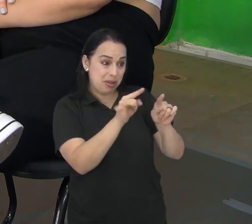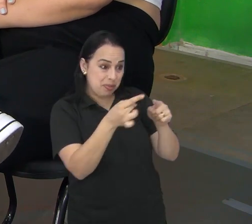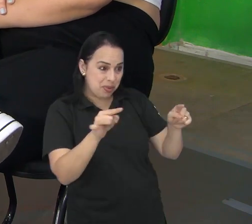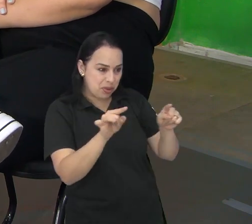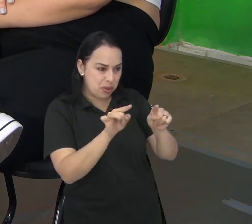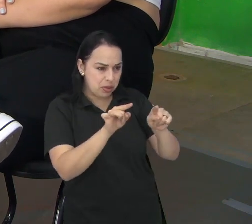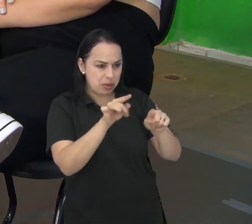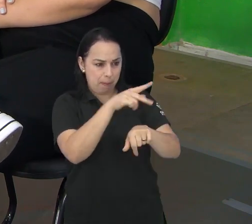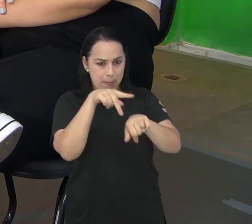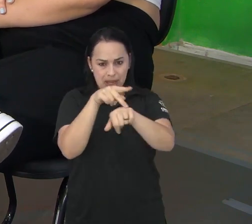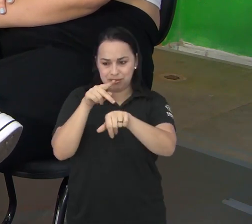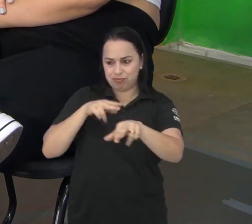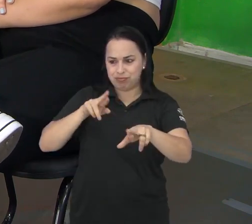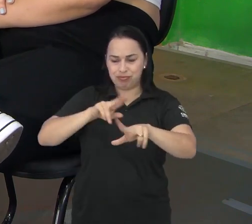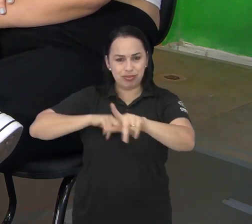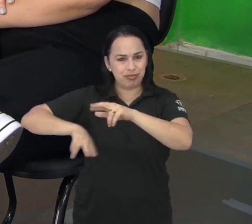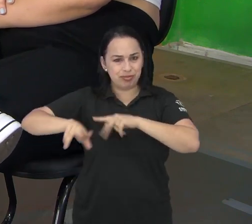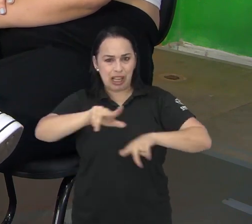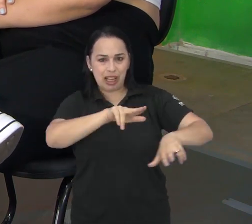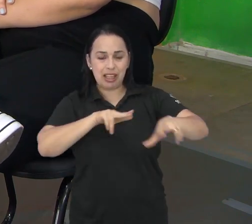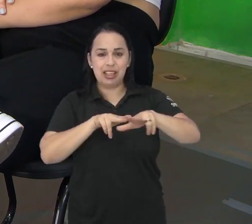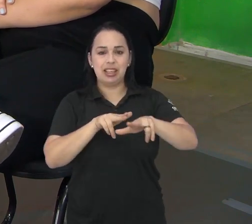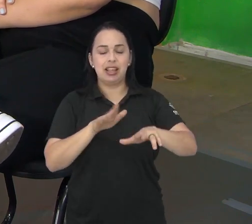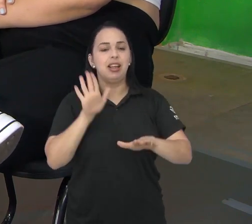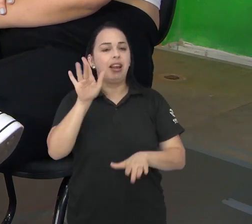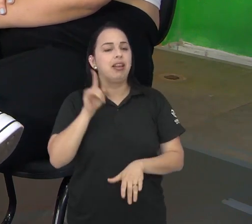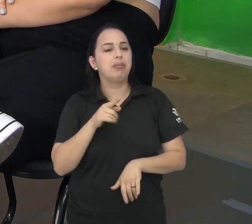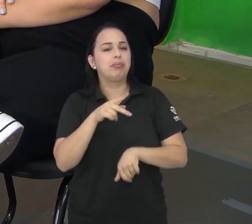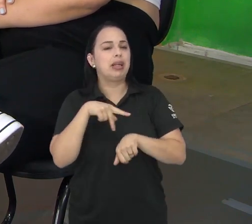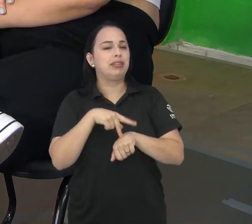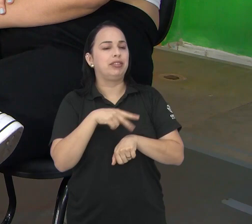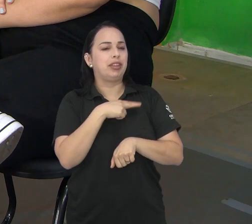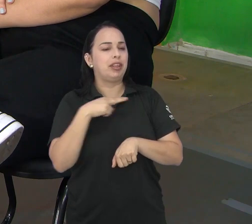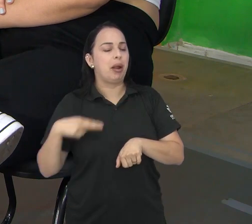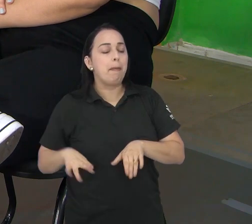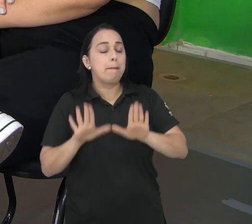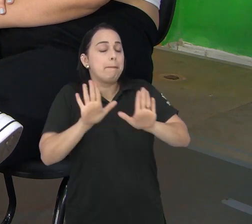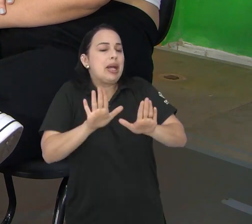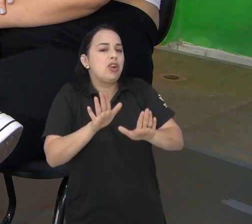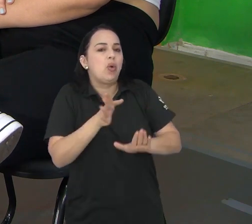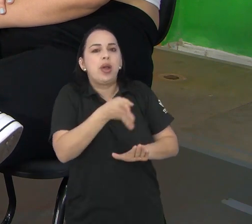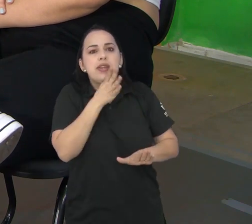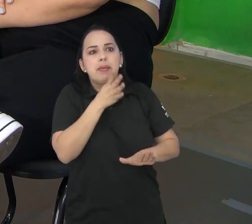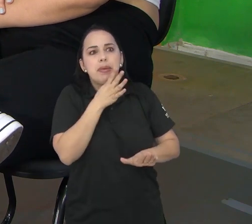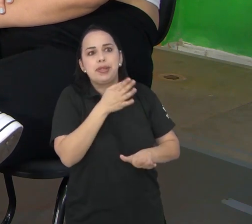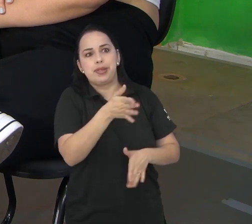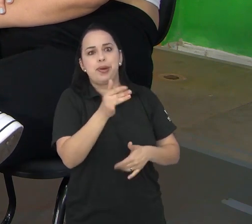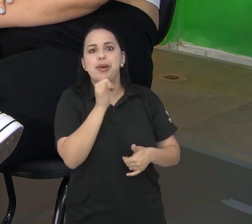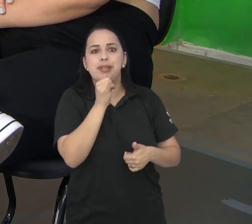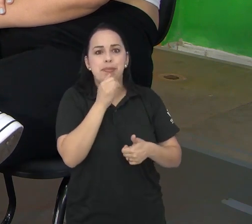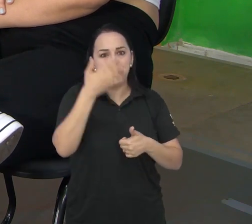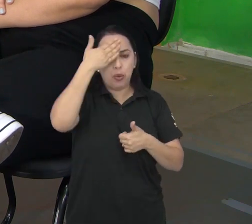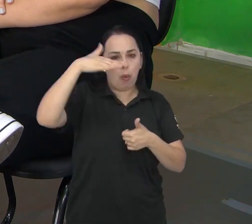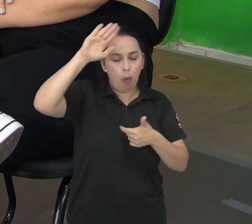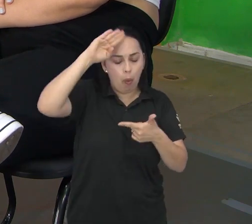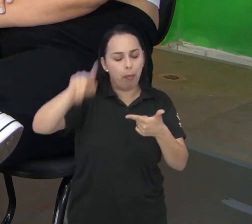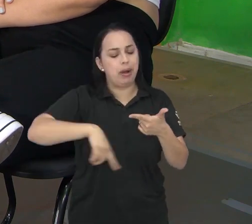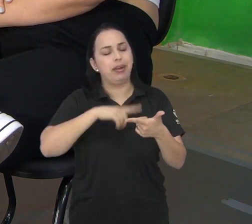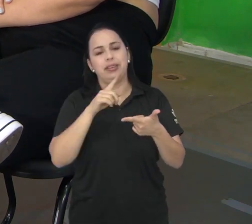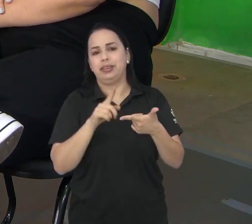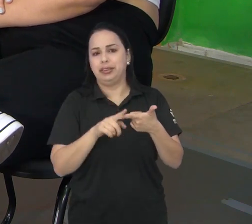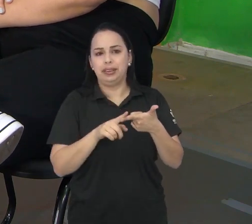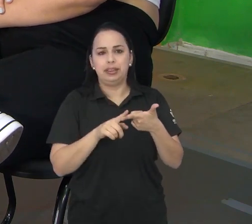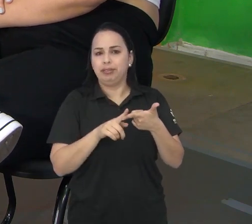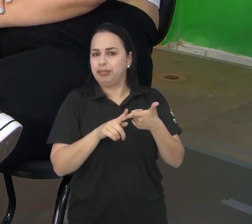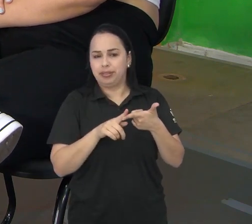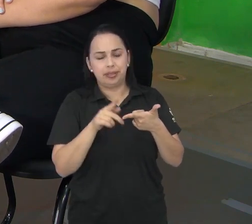né, por mais que você esteja ali na Noruega, mas você acaba conhecendo pessoas de vários lugares, pessoas de Cuba, né? Pessoal, às